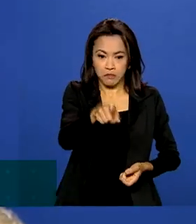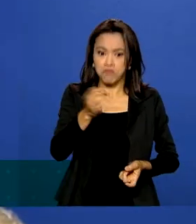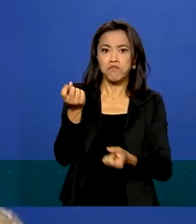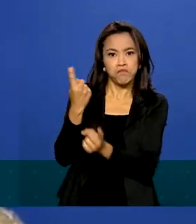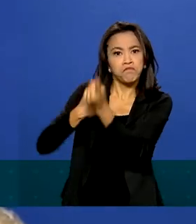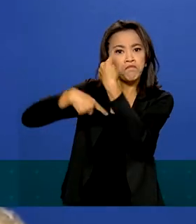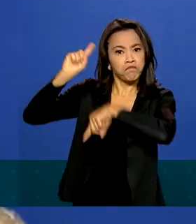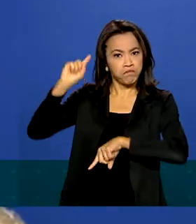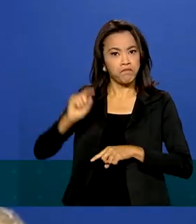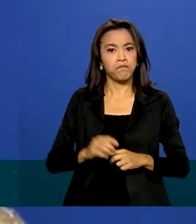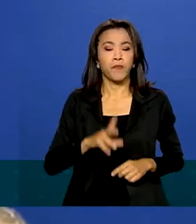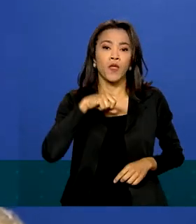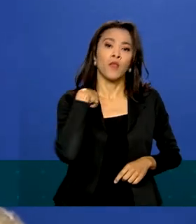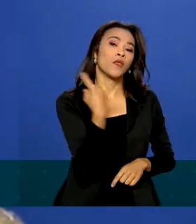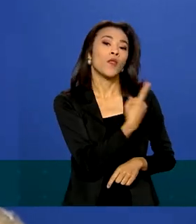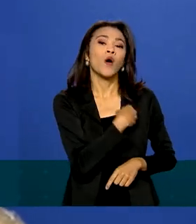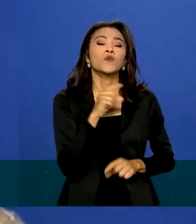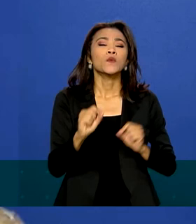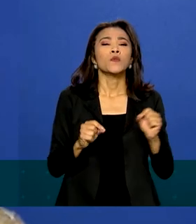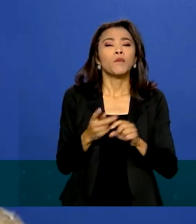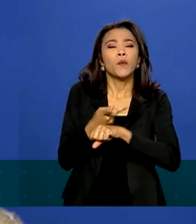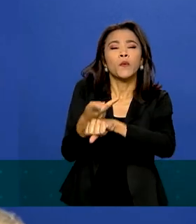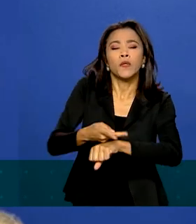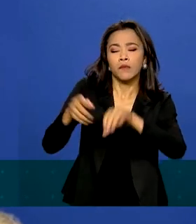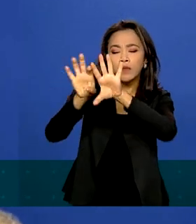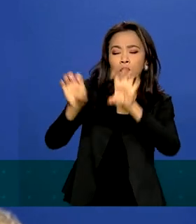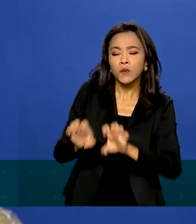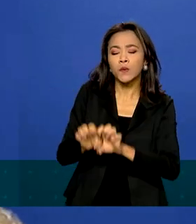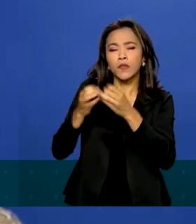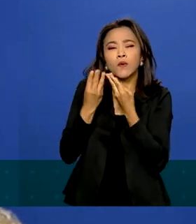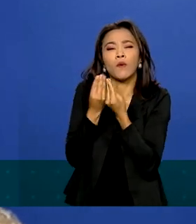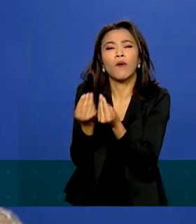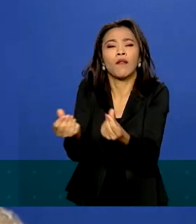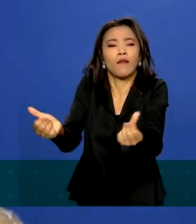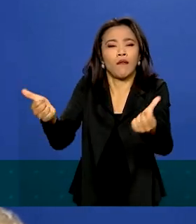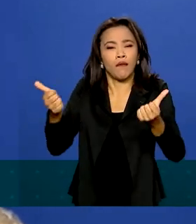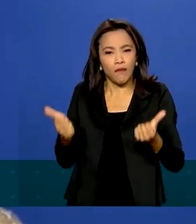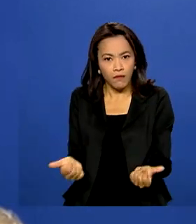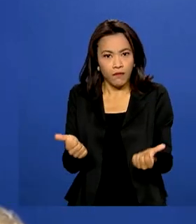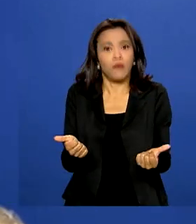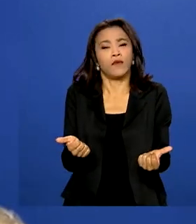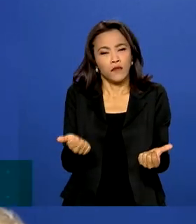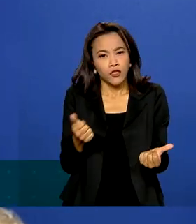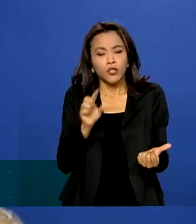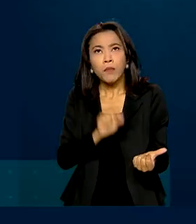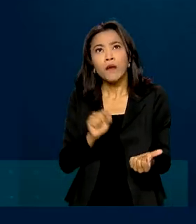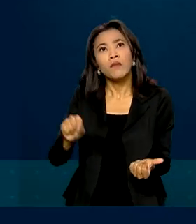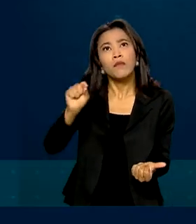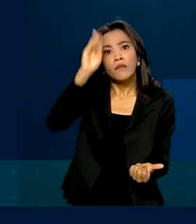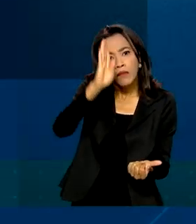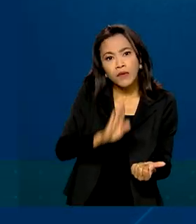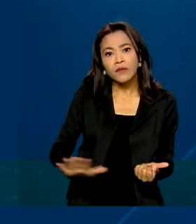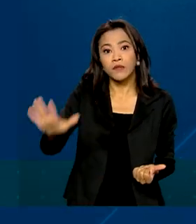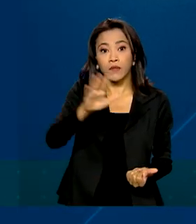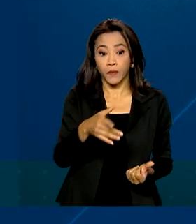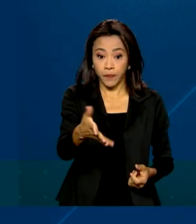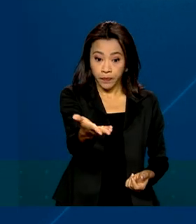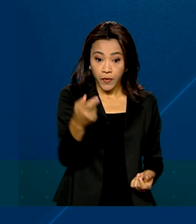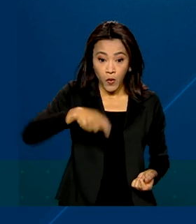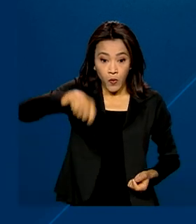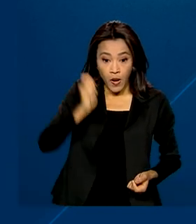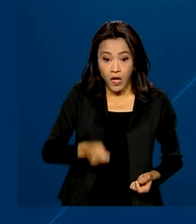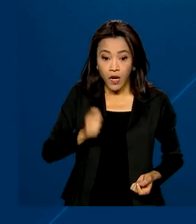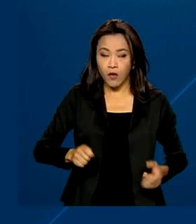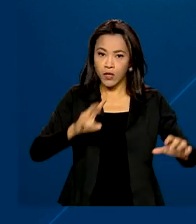nós estamos buscando aqui prover infraestrutura de qualidade prover aeropost validade em todo o país o leilão foi